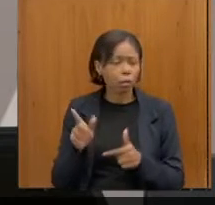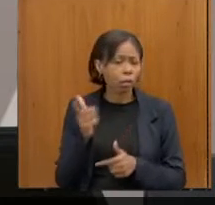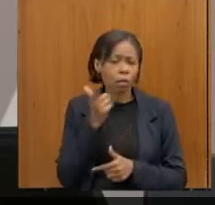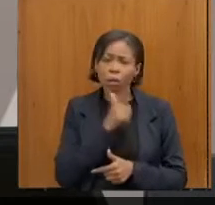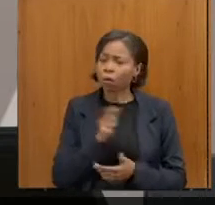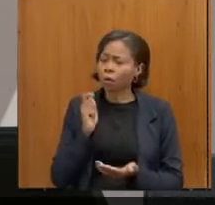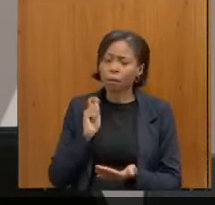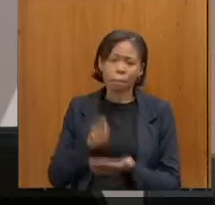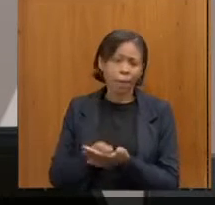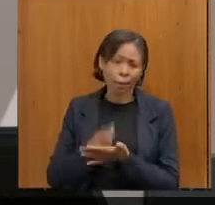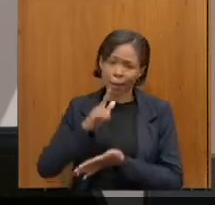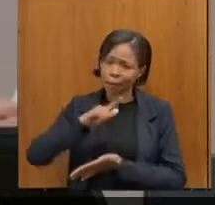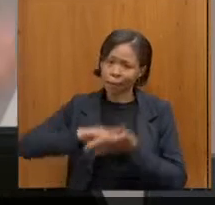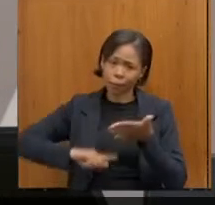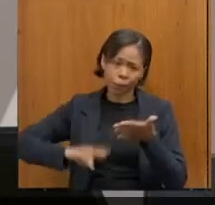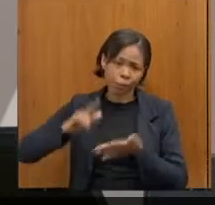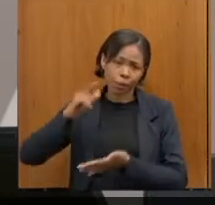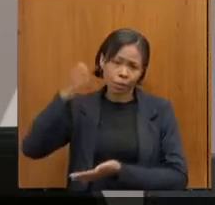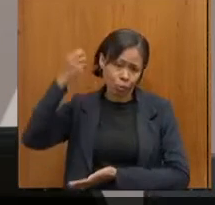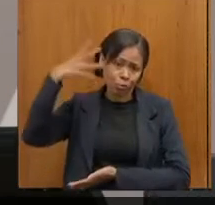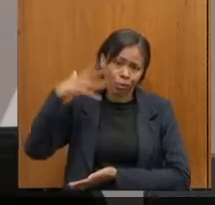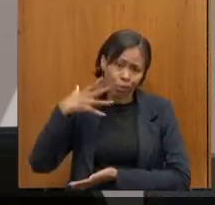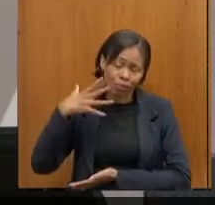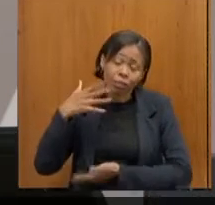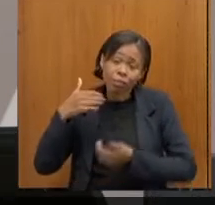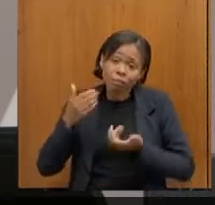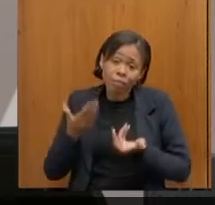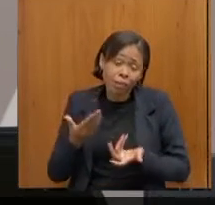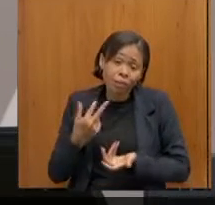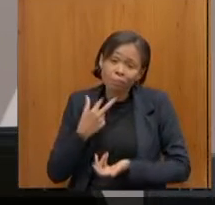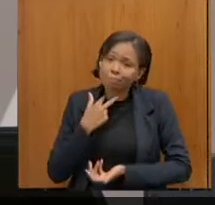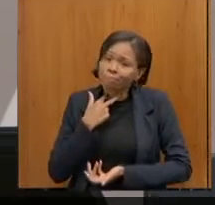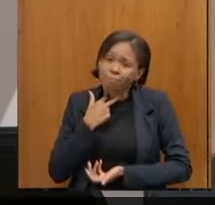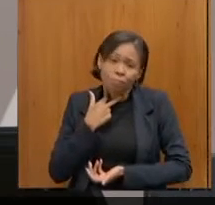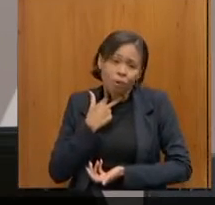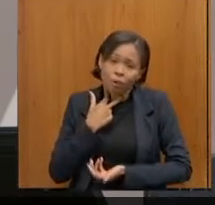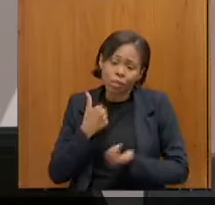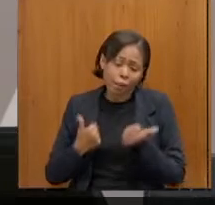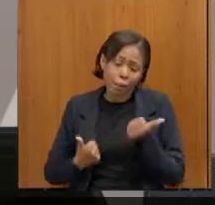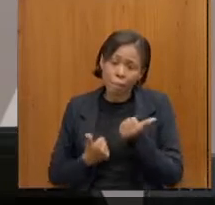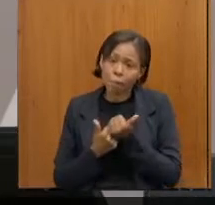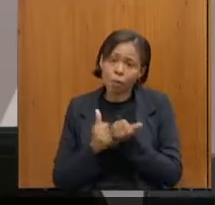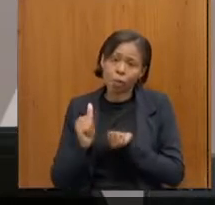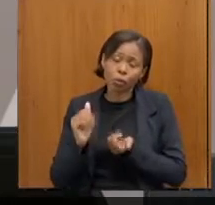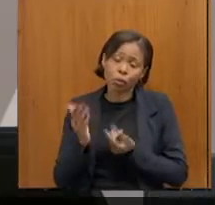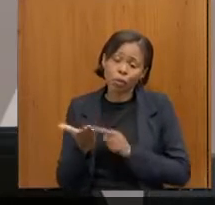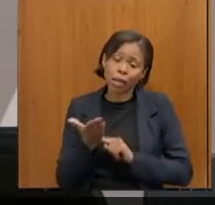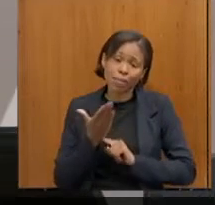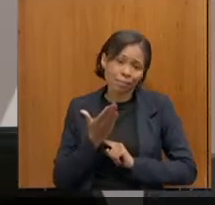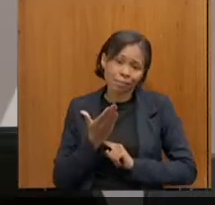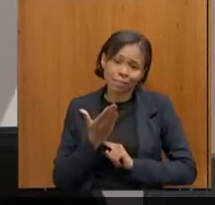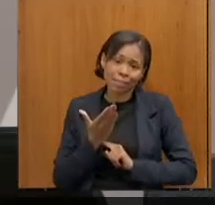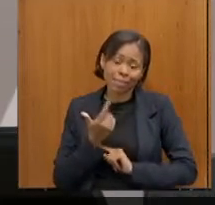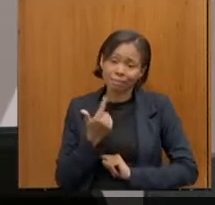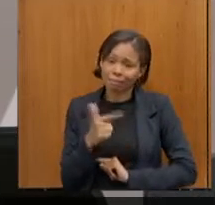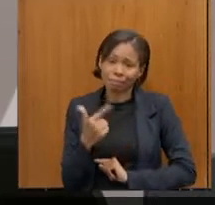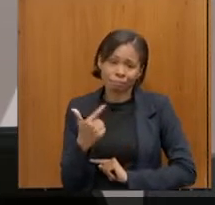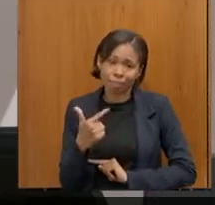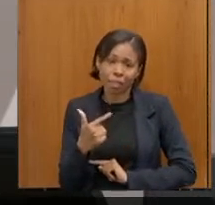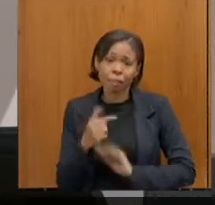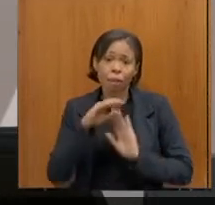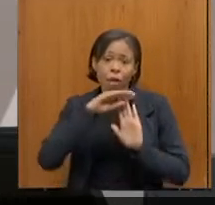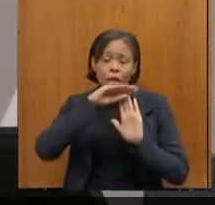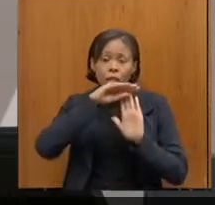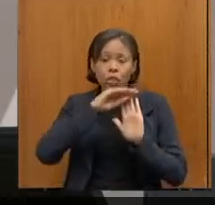contas da Cemig E aí não podem receber os apoios da Cemig para diminuir essa